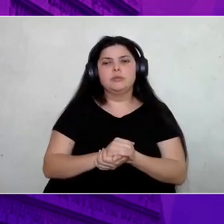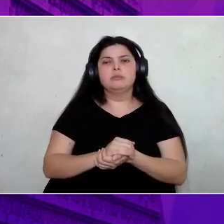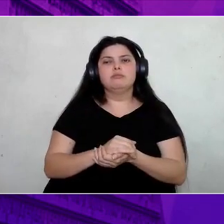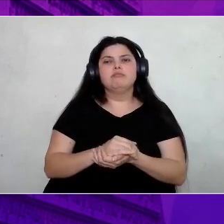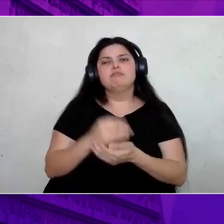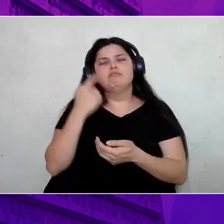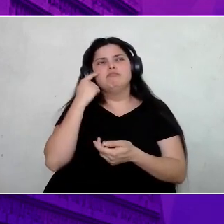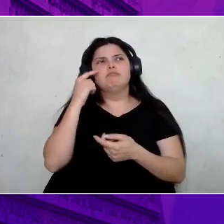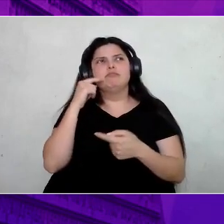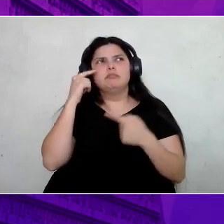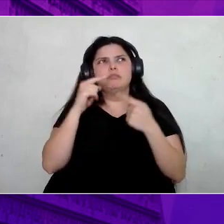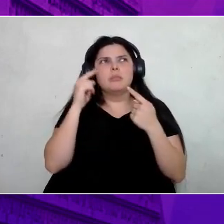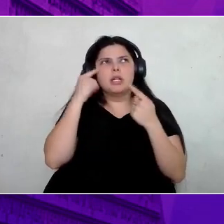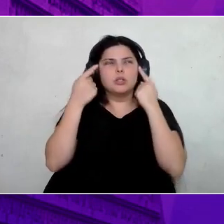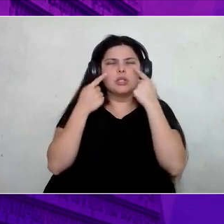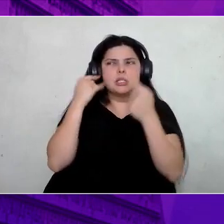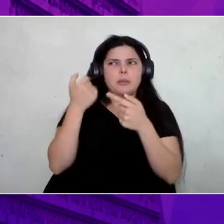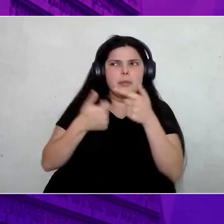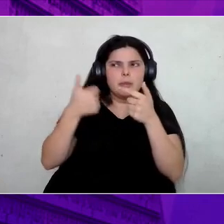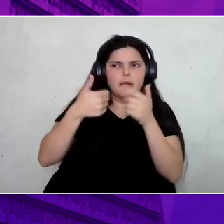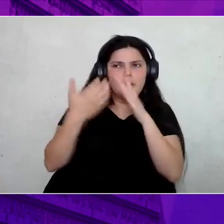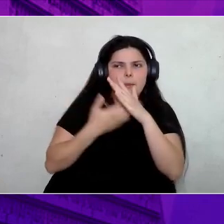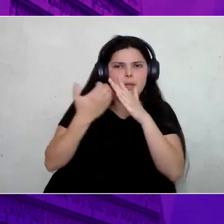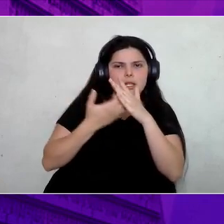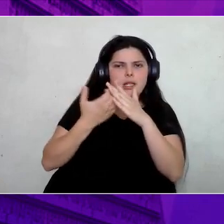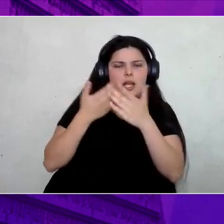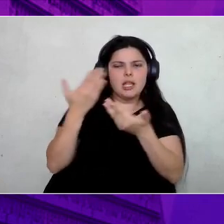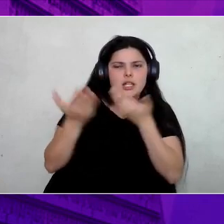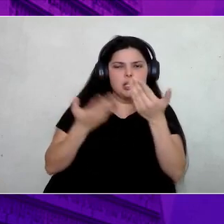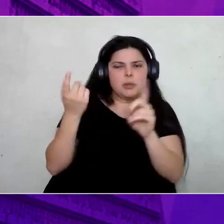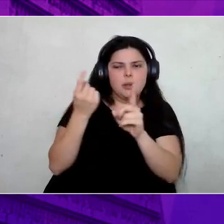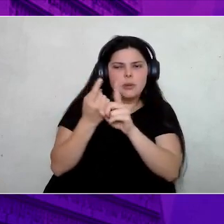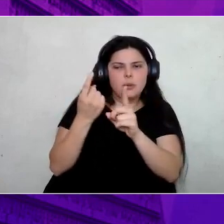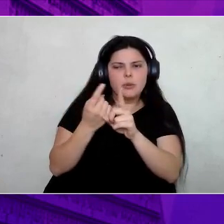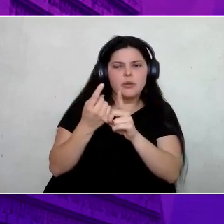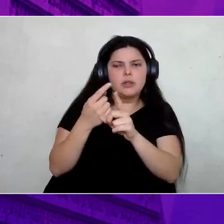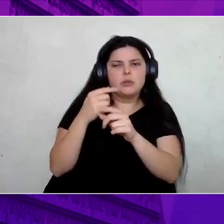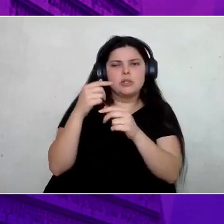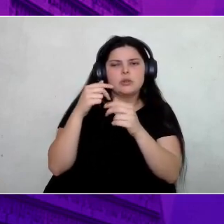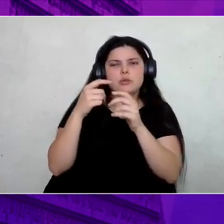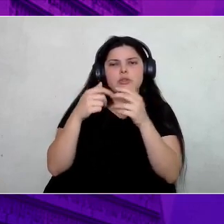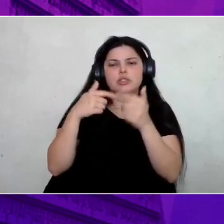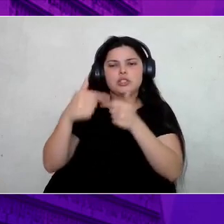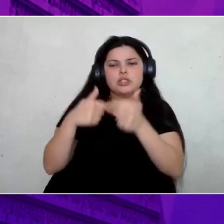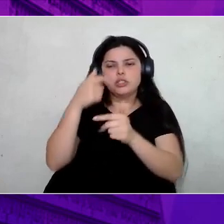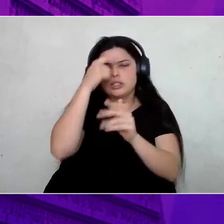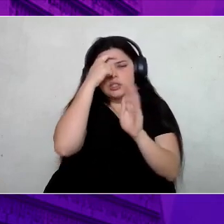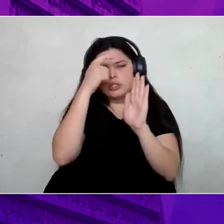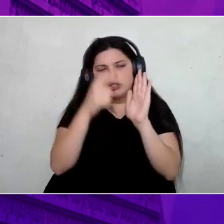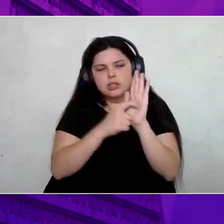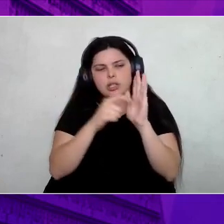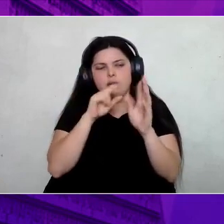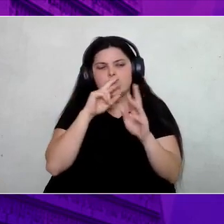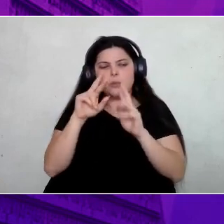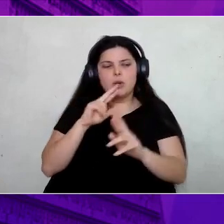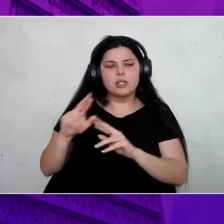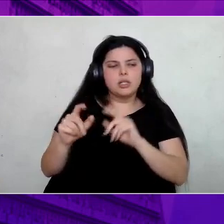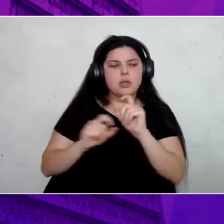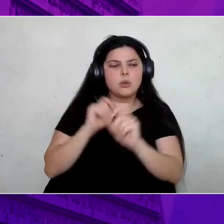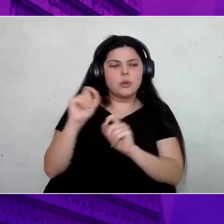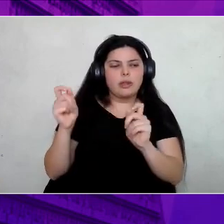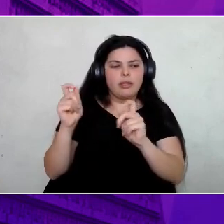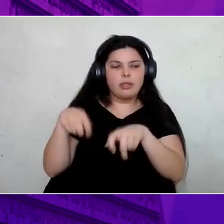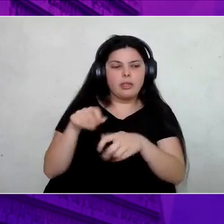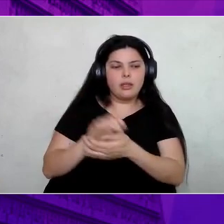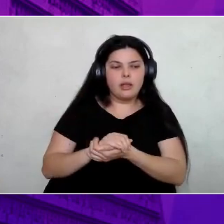dos primeiros serviços de autoatendimento usando o GenAI? E aí, o que vai acontecer? Será que a gente consegue? Será que esse desafio vai